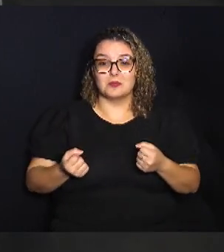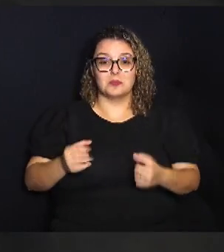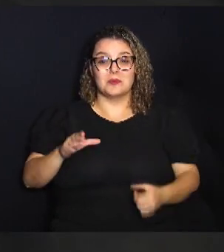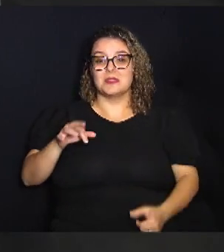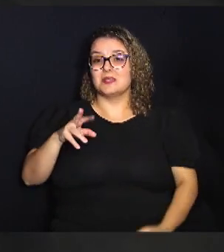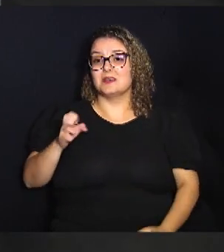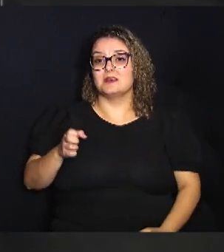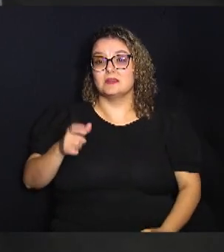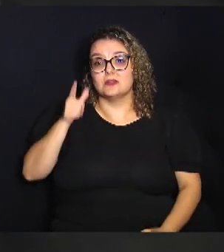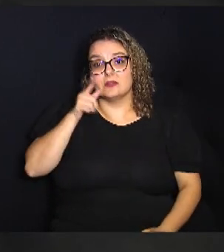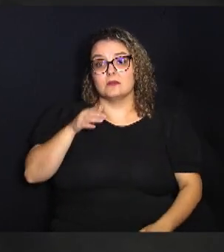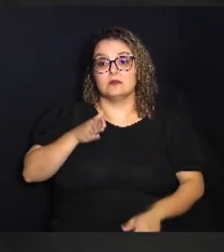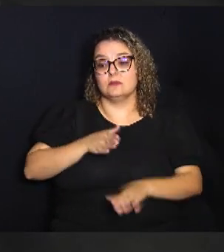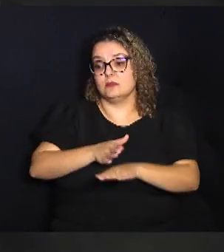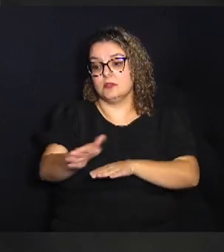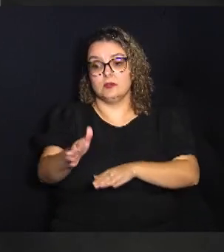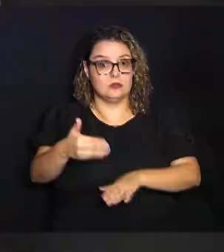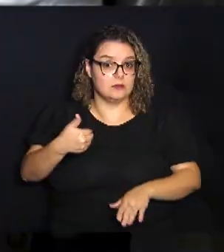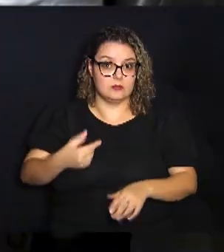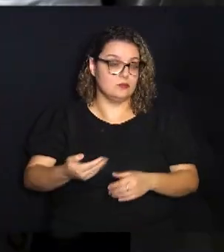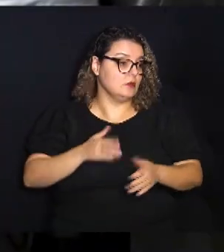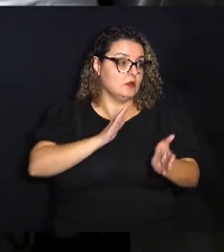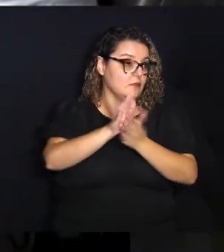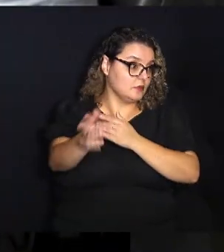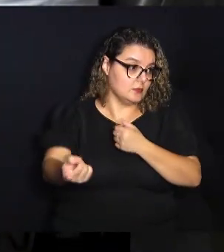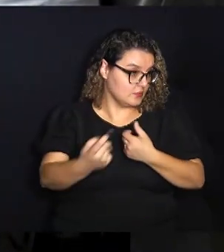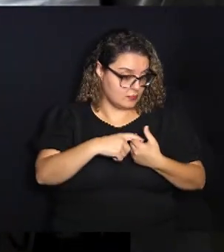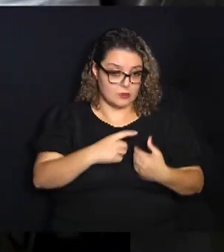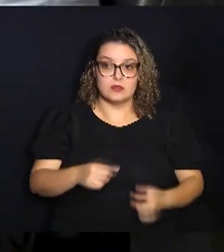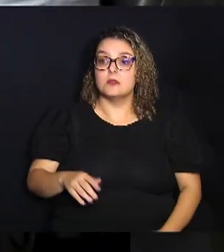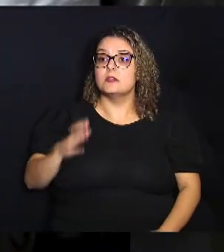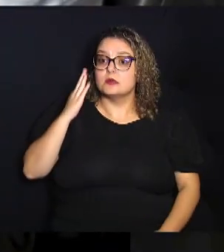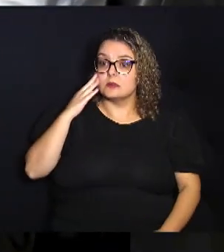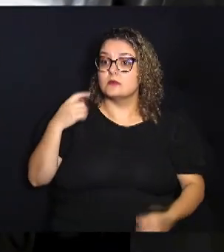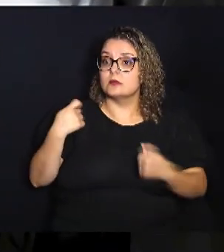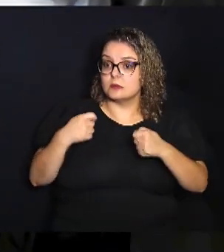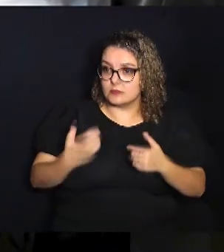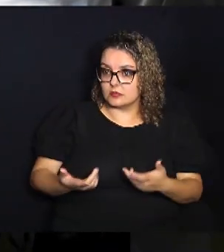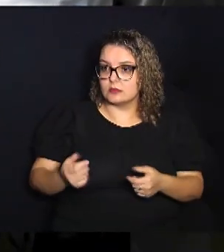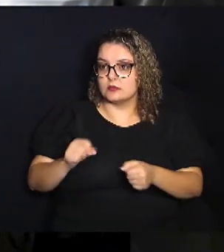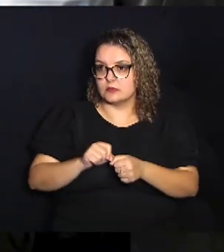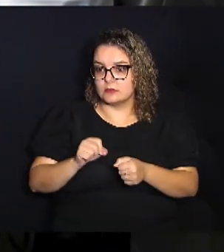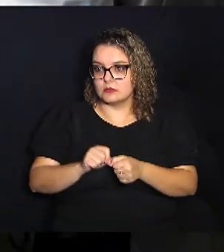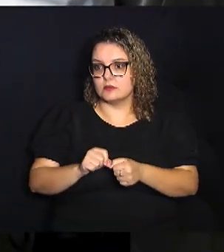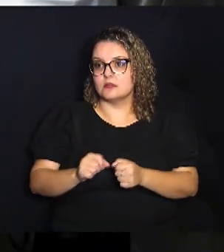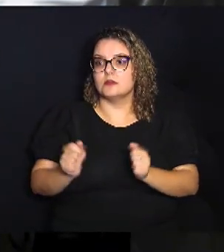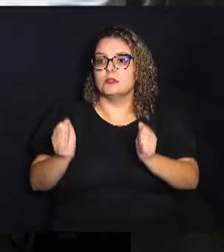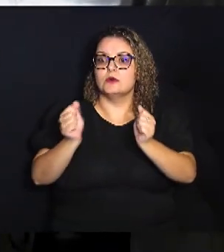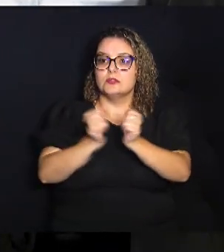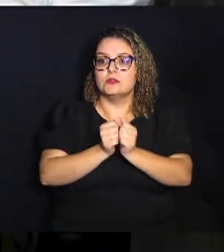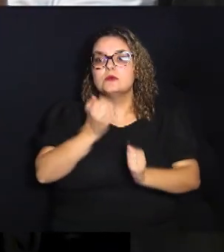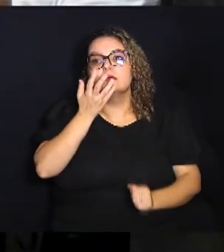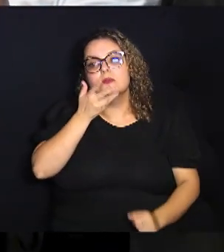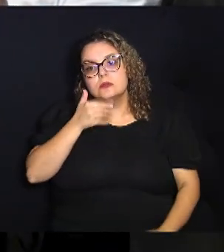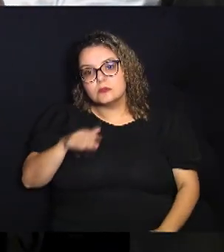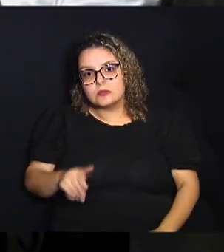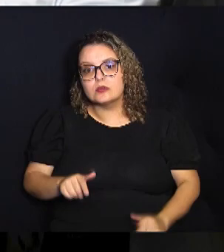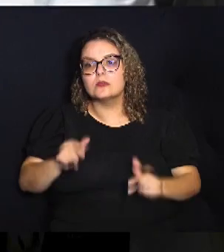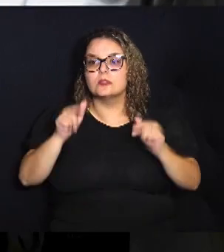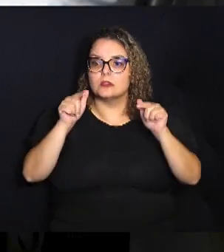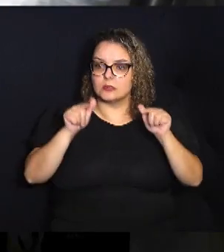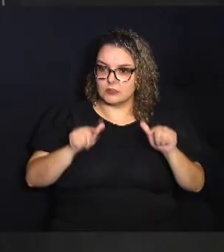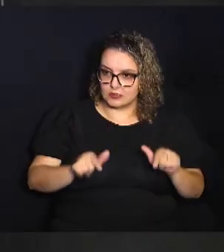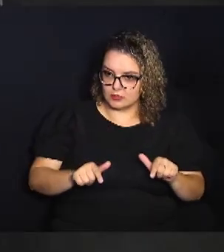não conseguia ir nem para lá e nem sair. Nem voltar. Sabe o que ele precisou fazer, Mirla? Ele precisou sair com a criança, sair daquele